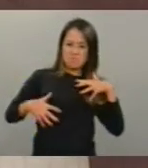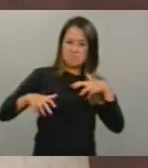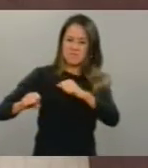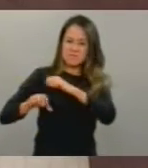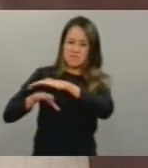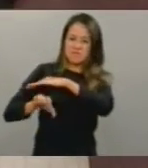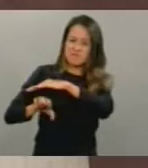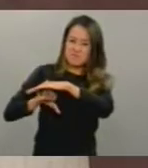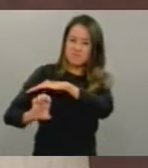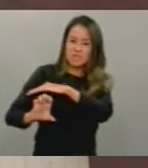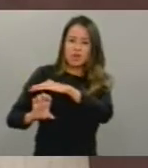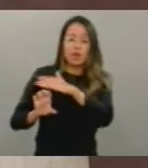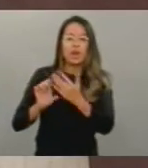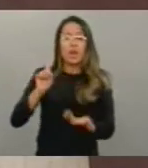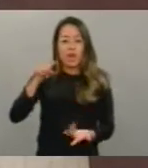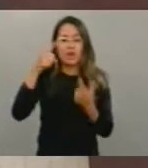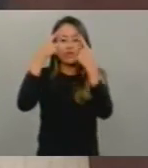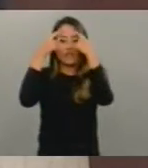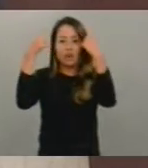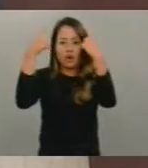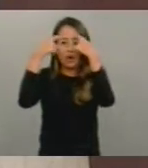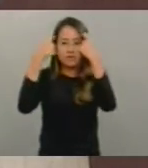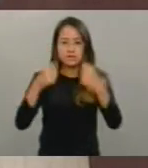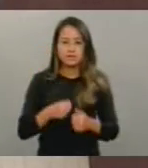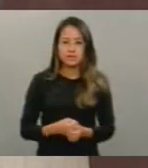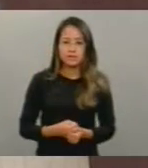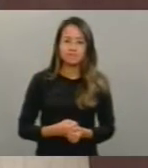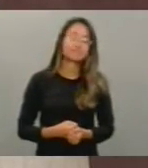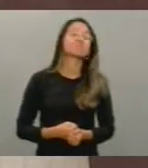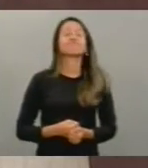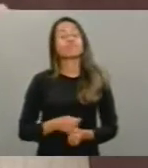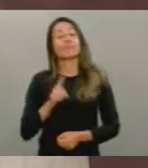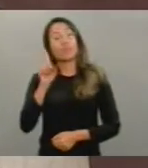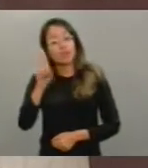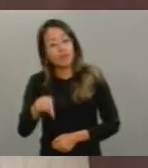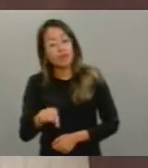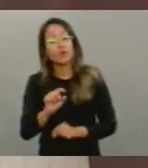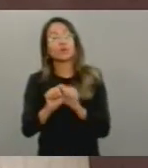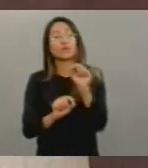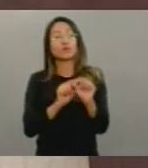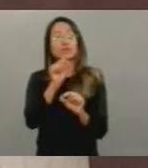sexual. Essa cultura, a cultura do estupro, a cultura machista, que